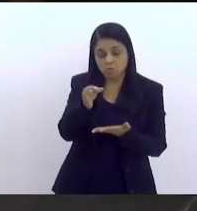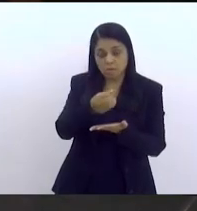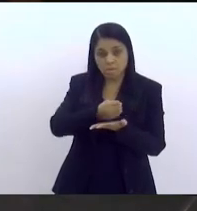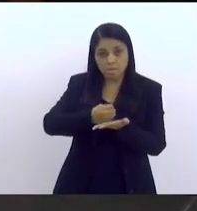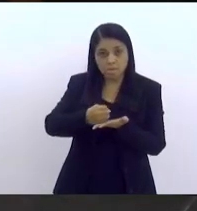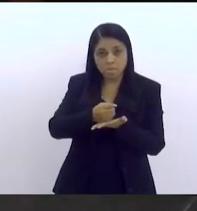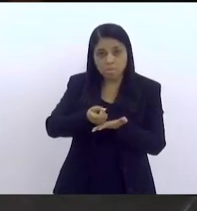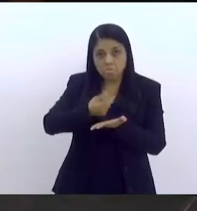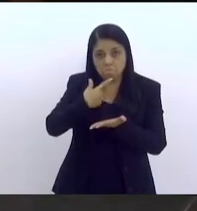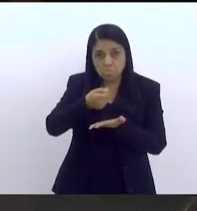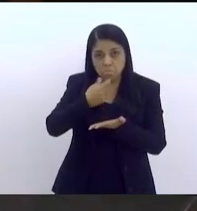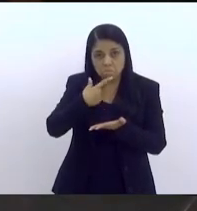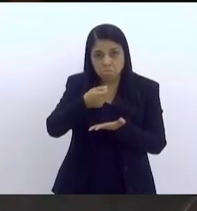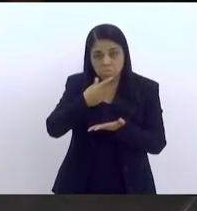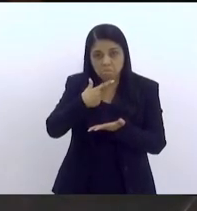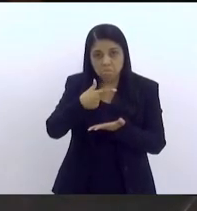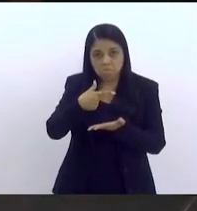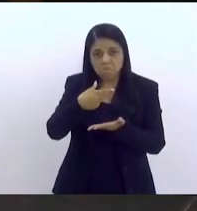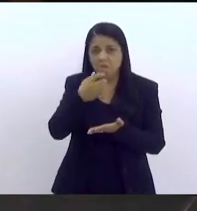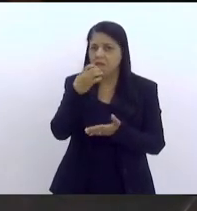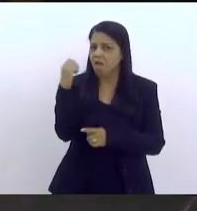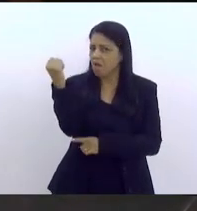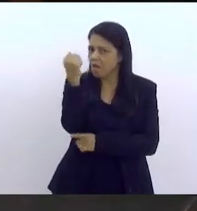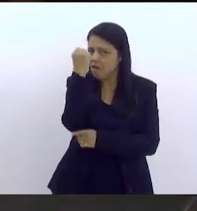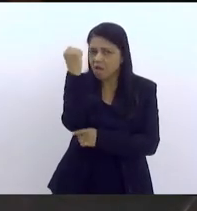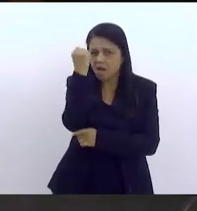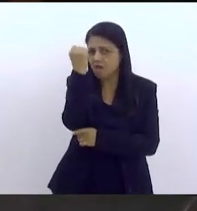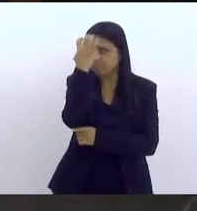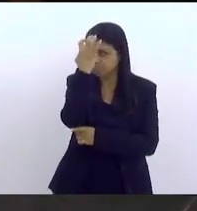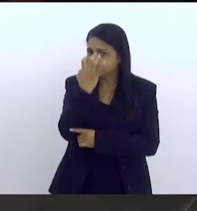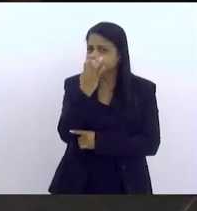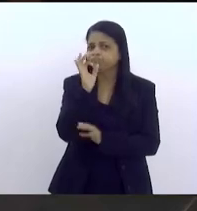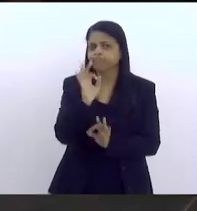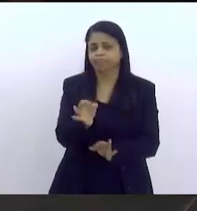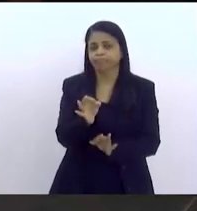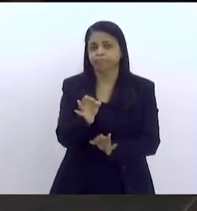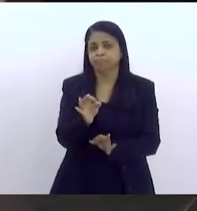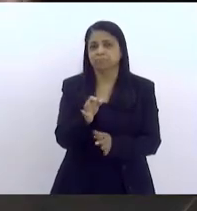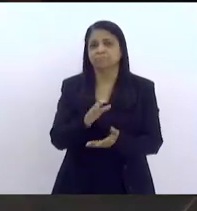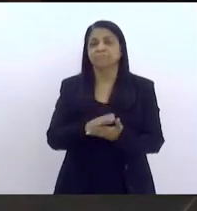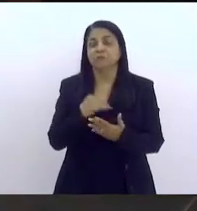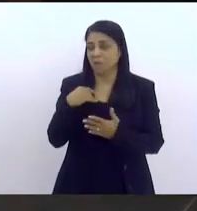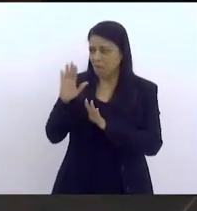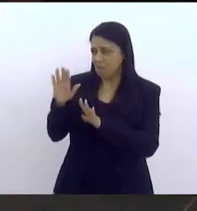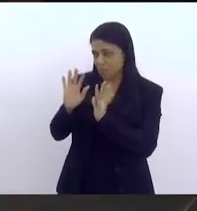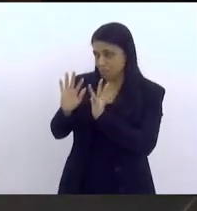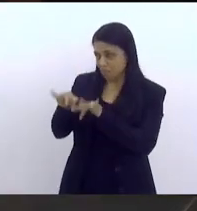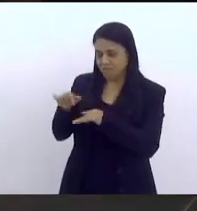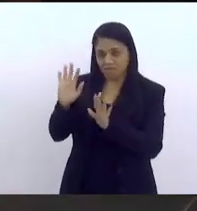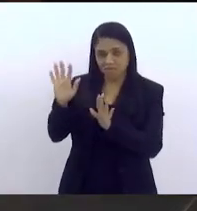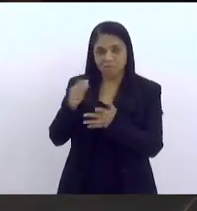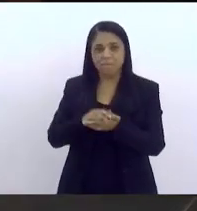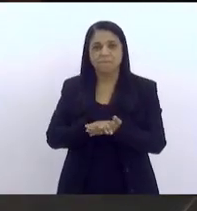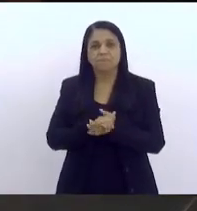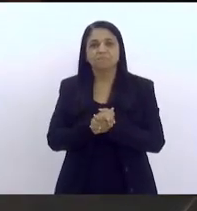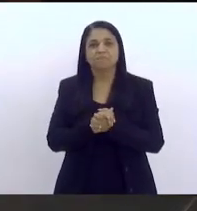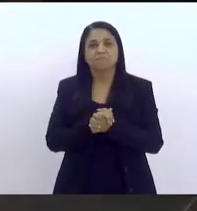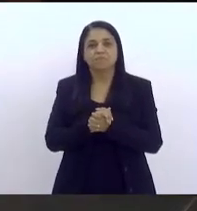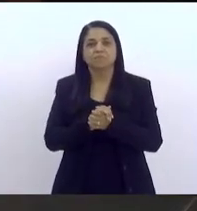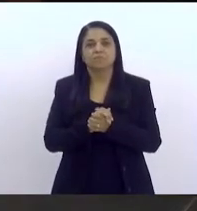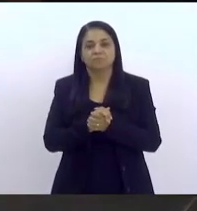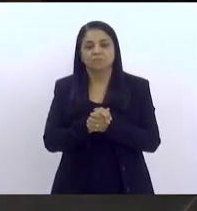isso é grave isso é muito grave vou terminar então